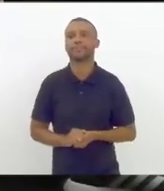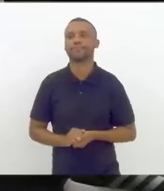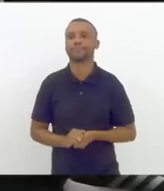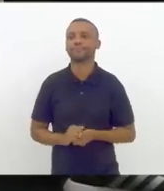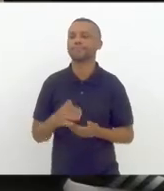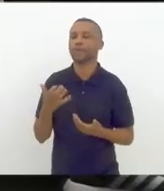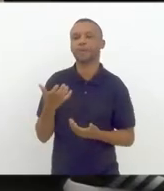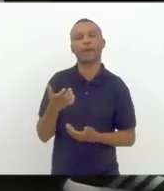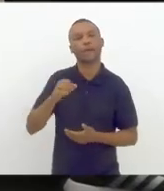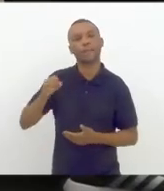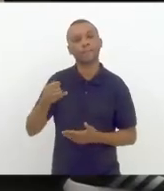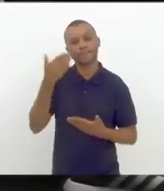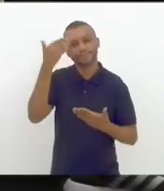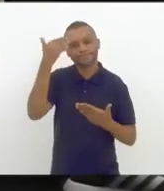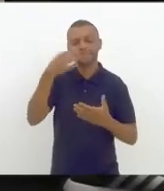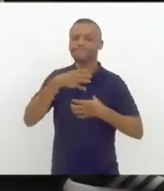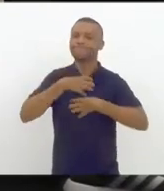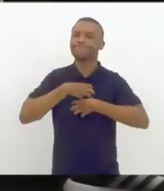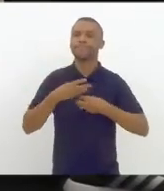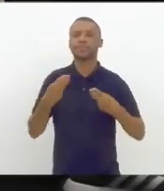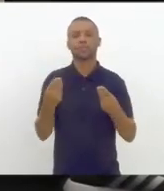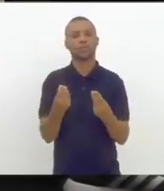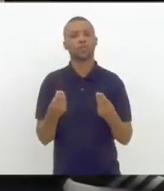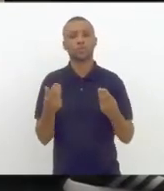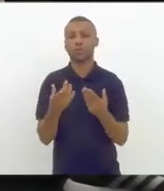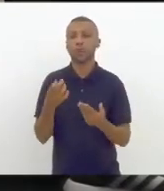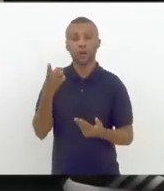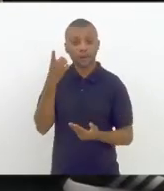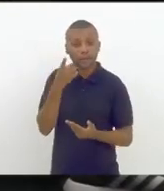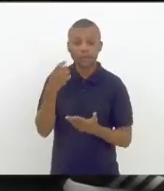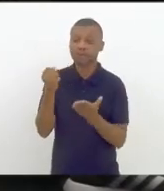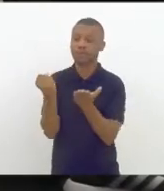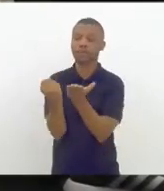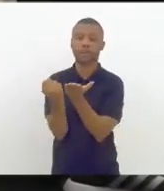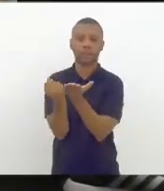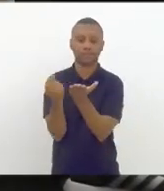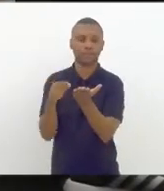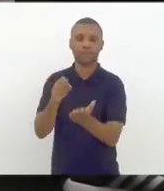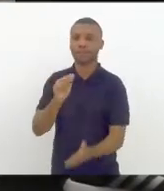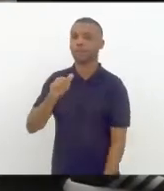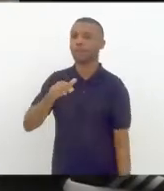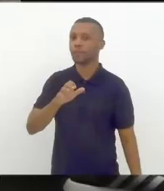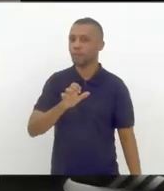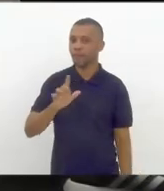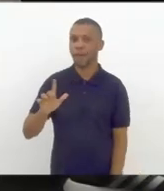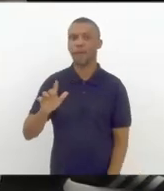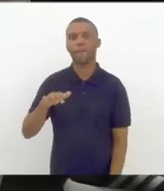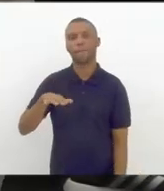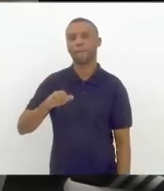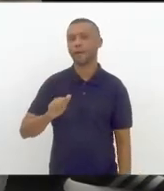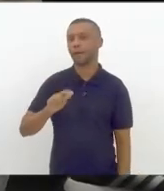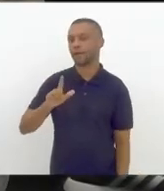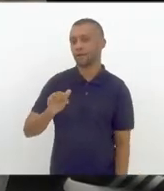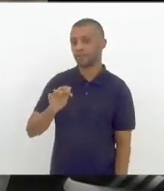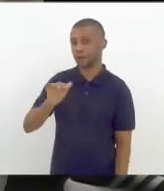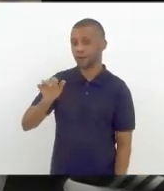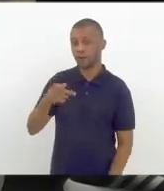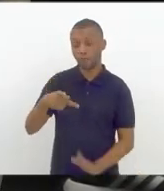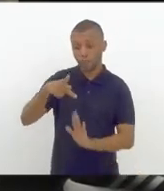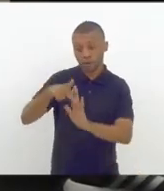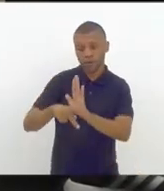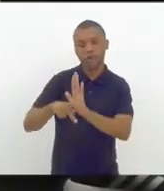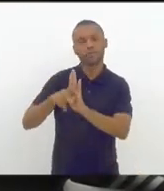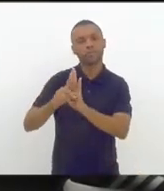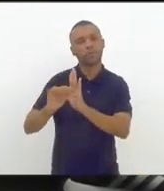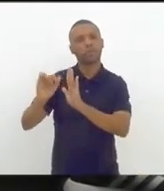só agradecer a sensibilidade do deputado Samuel Malafaia, sem dúvida nenhuma. O projeto ficou mais abrangente e a